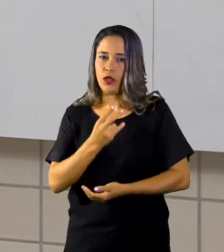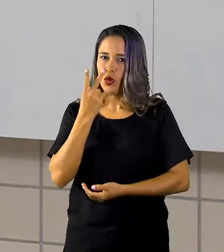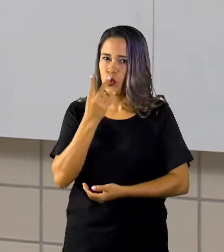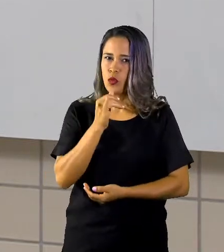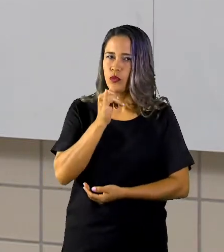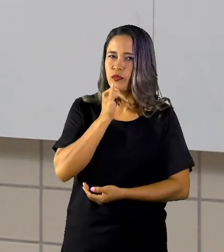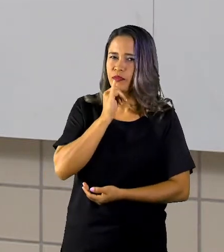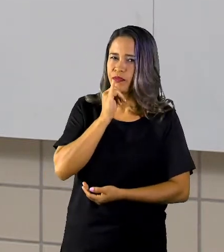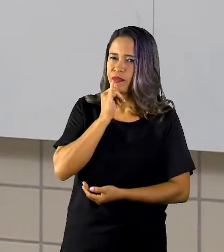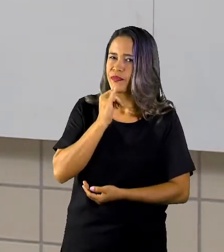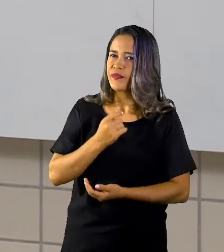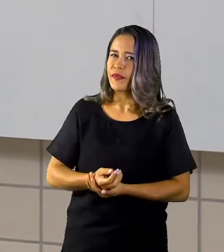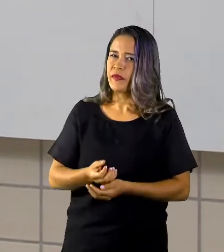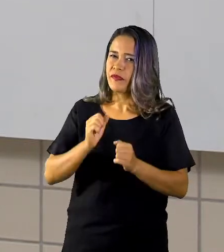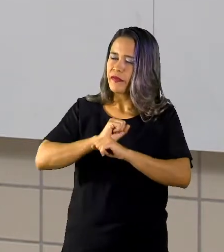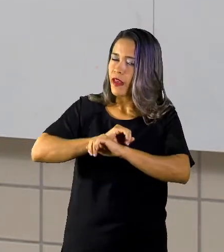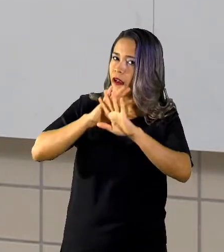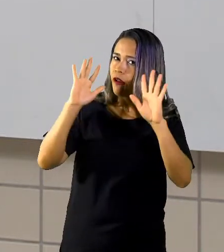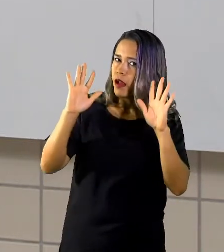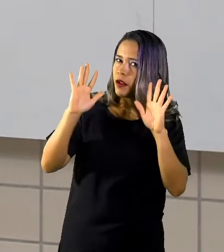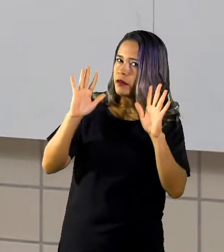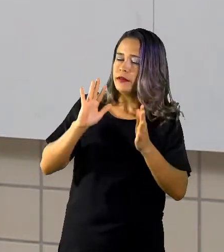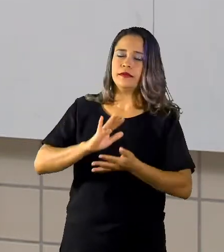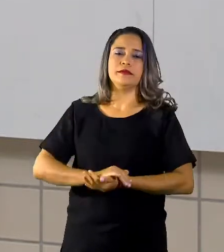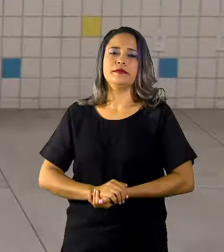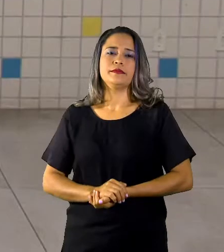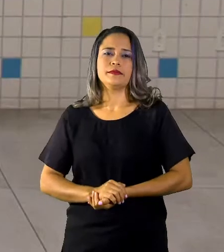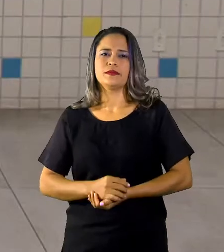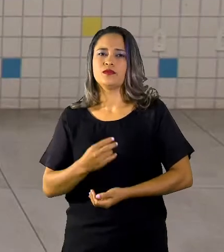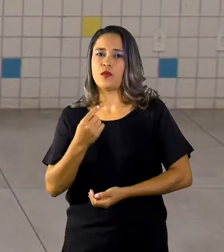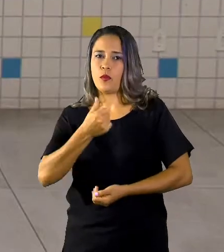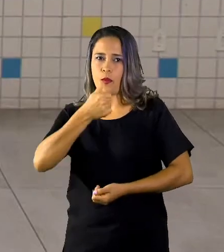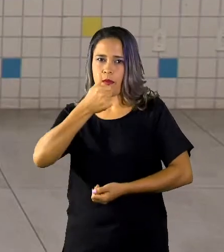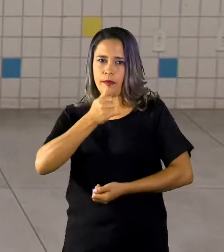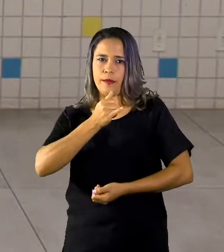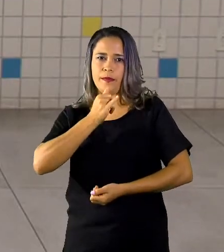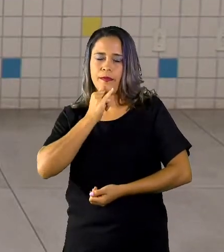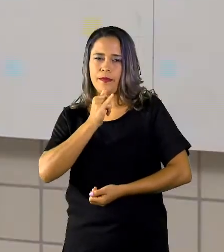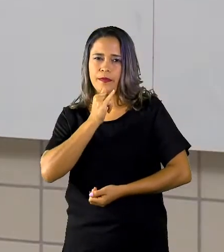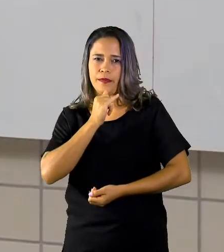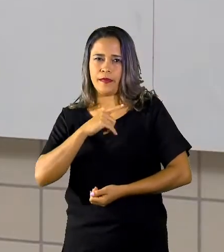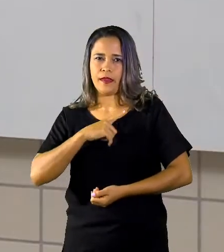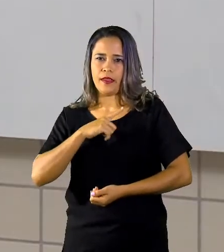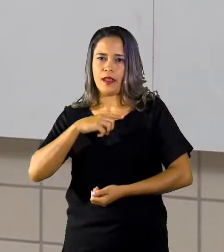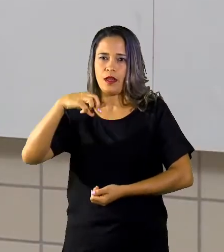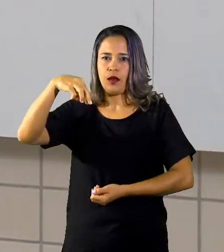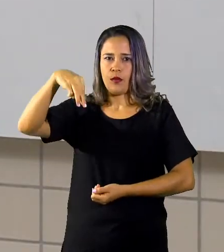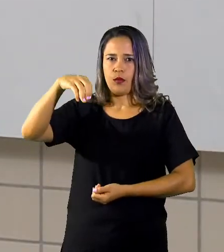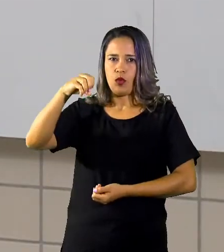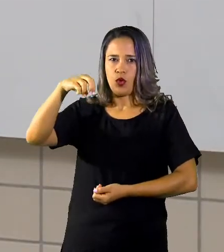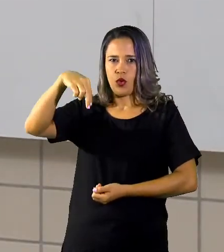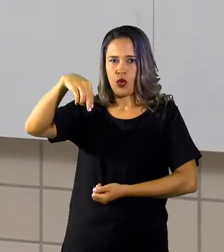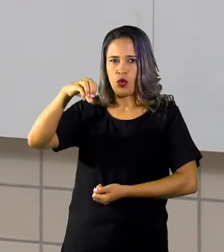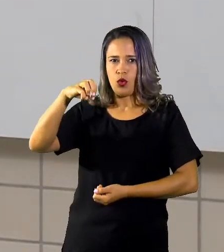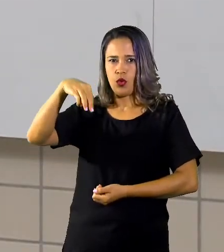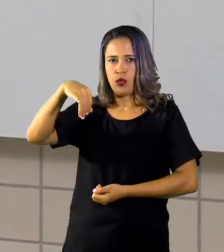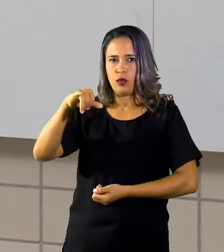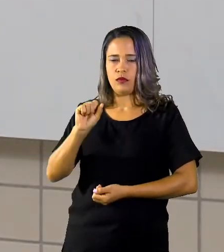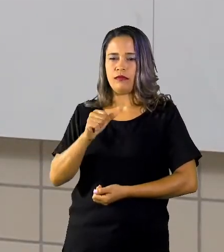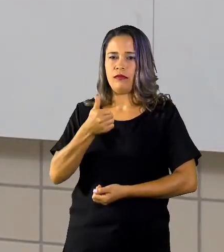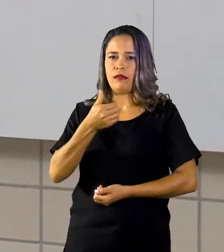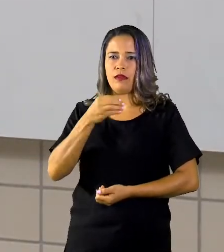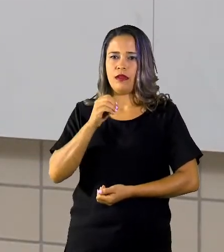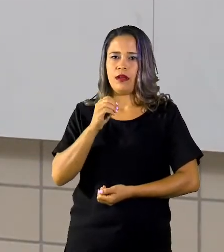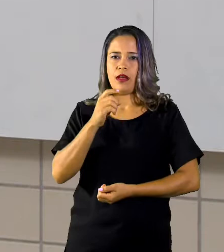que fique bem claro e não restem dúvidas. No nosso primeiro exemplo, eu tenho aí o nosso monômio 10x ao quadrado y e